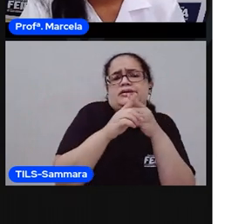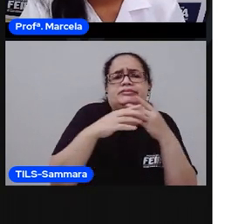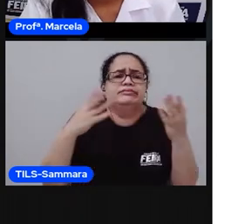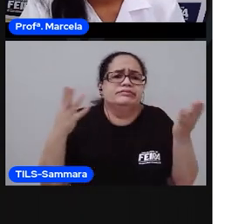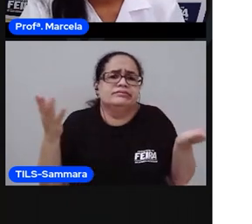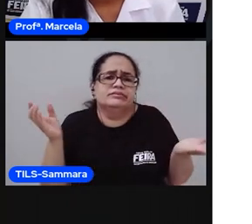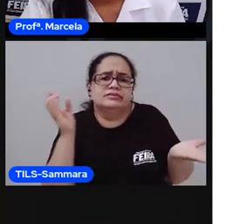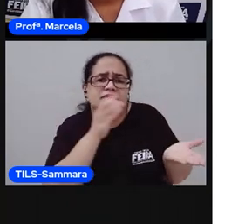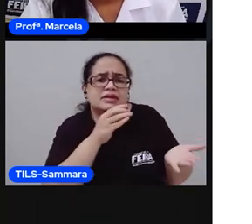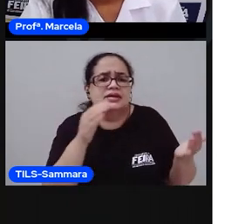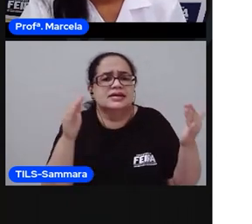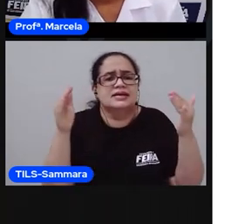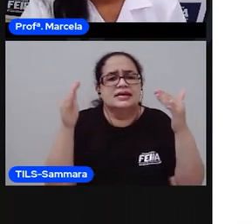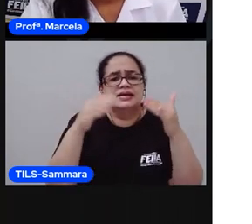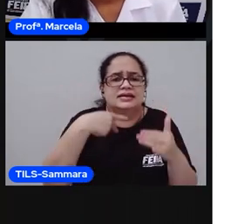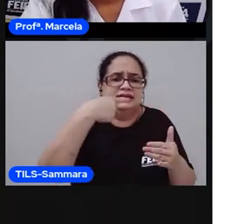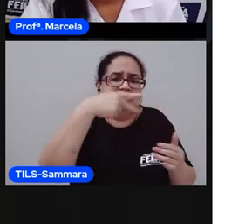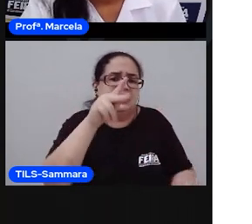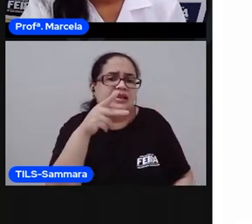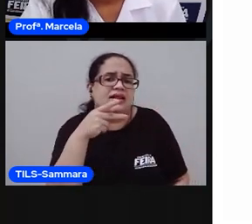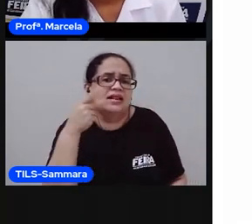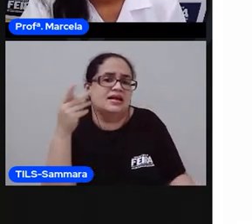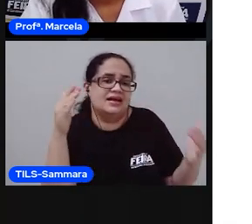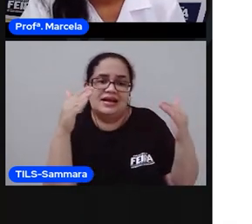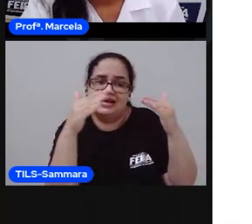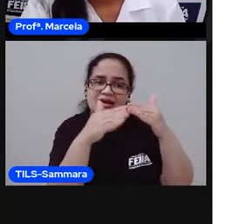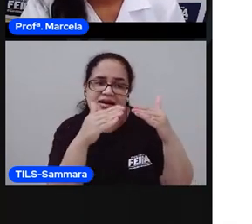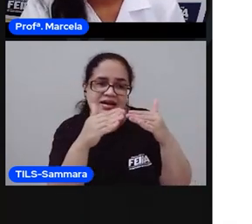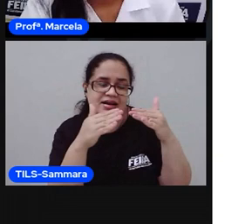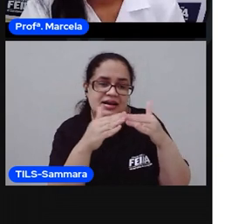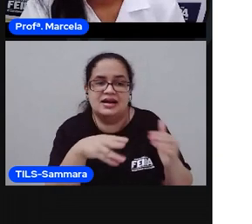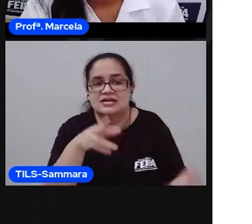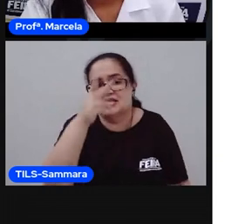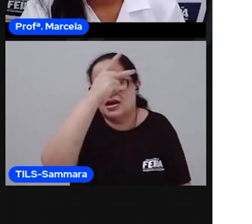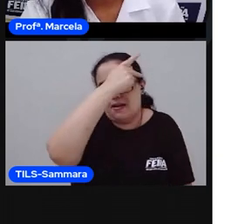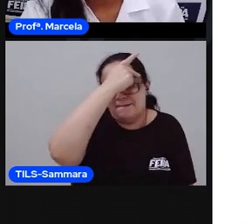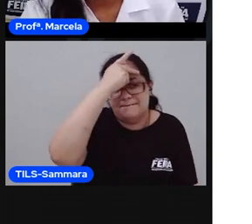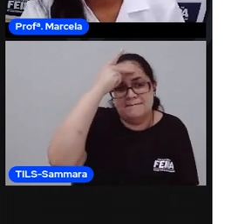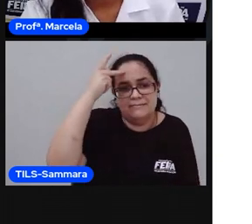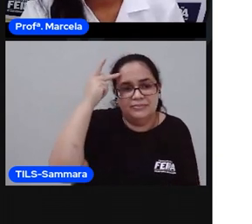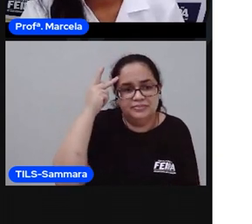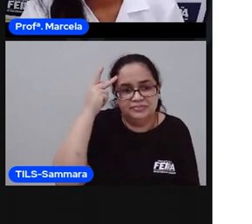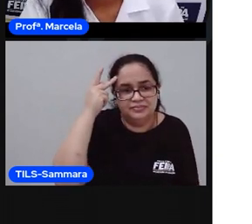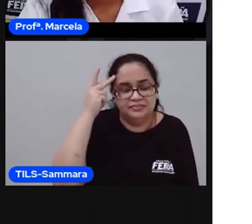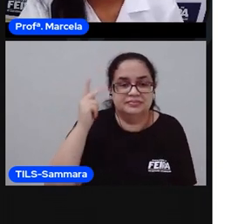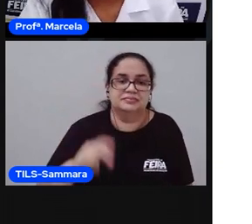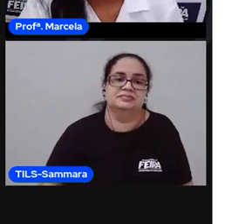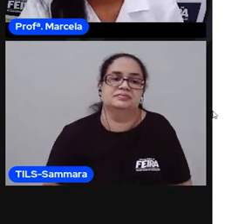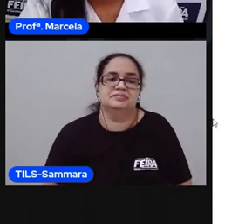de repente, que não falei em casa de gente.